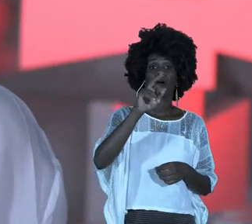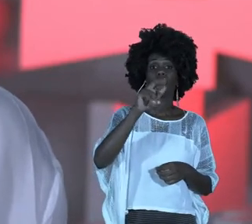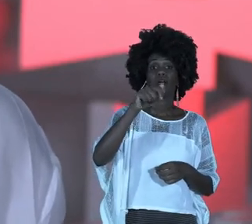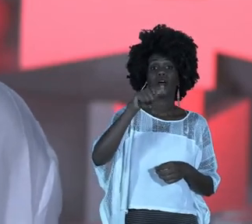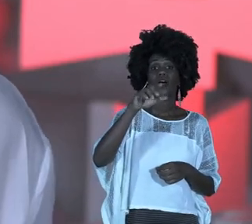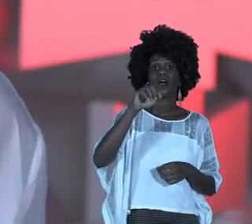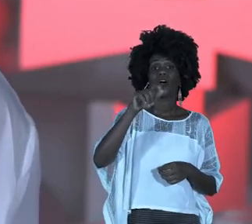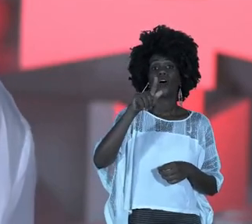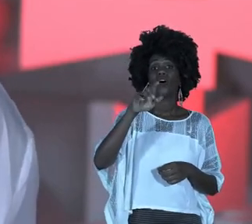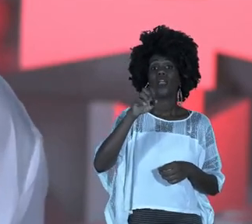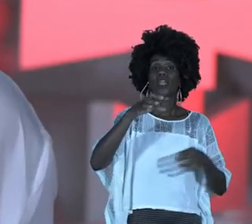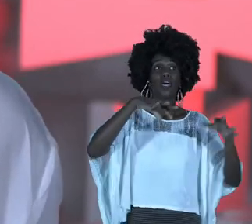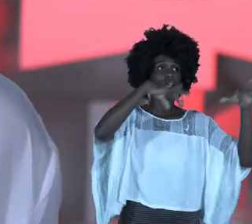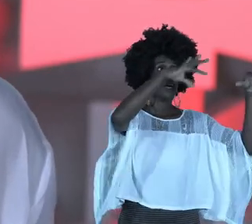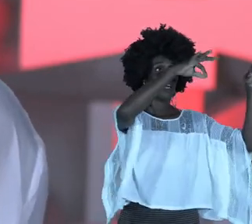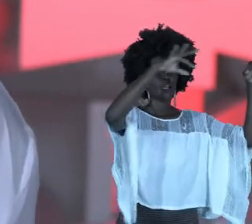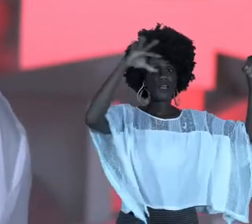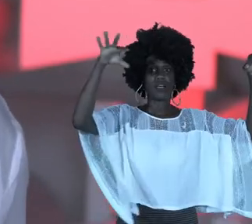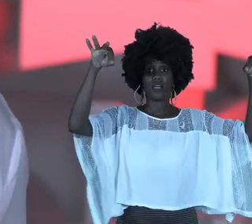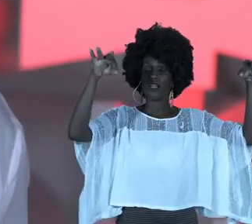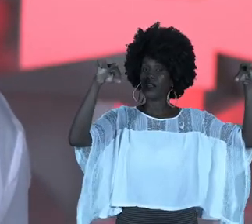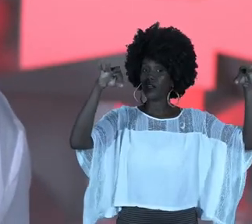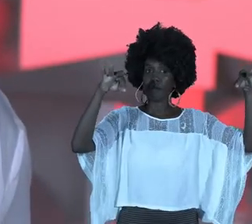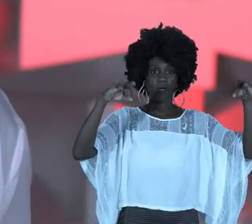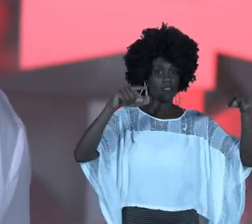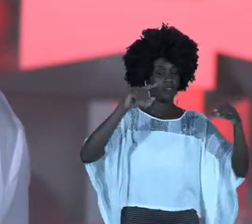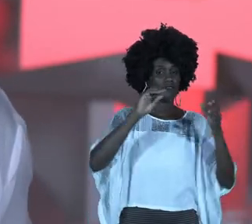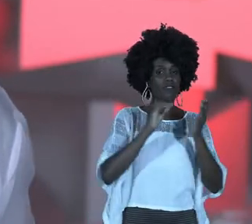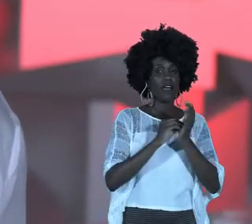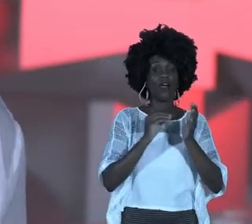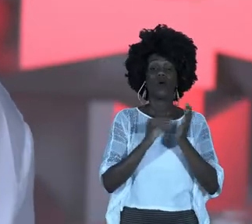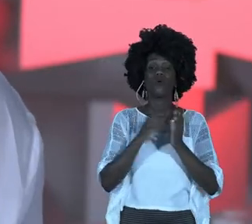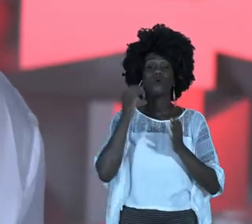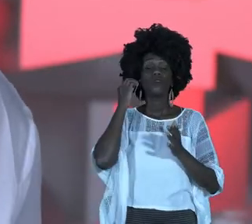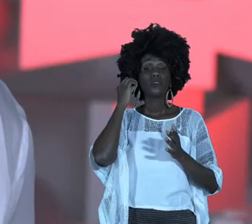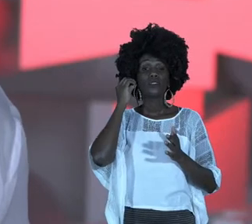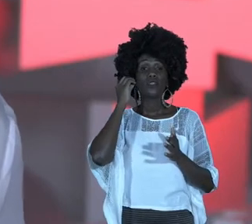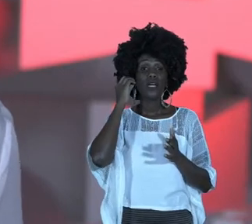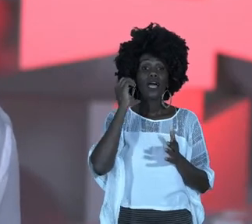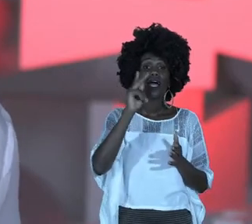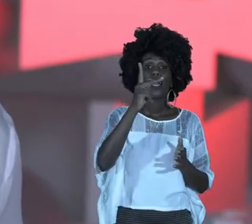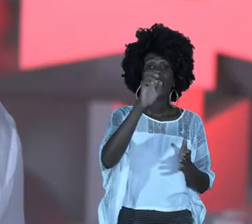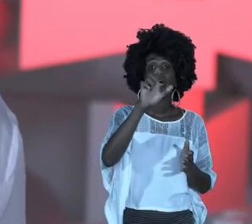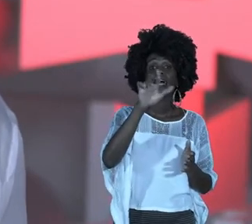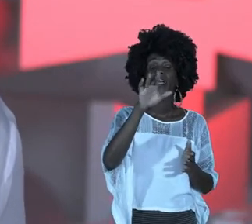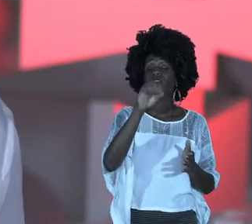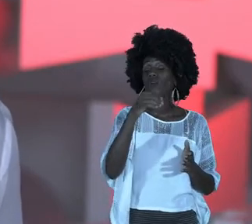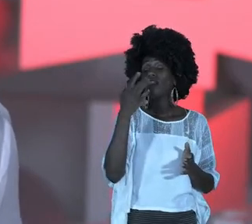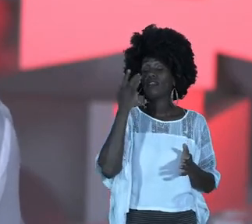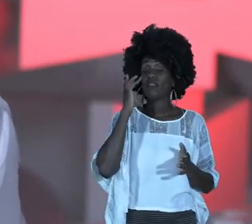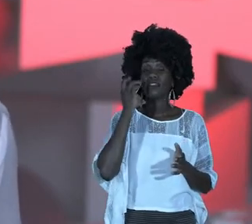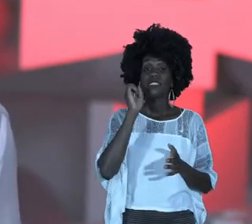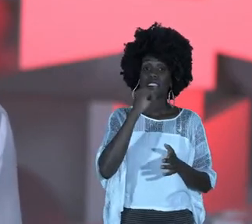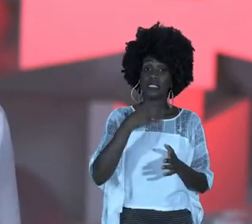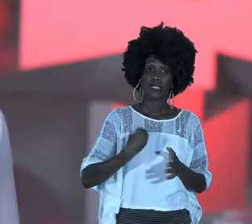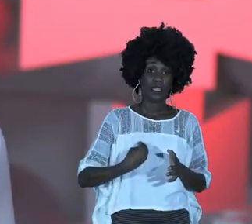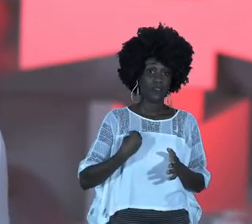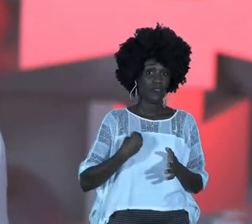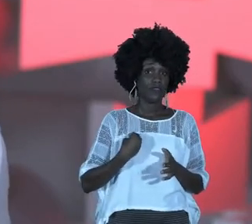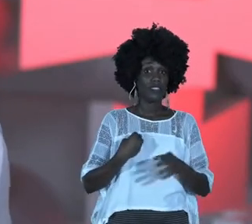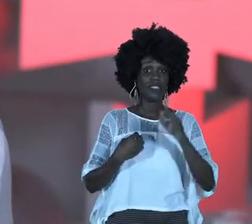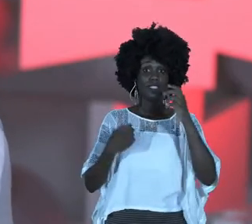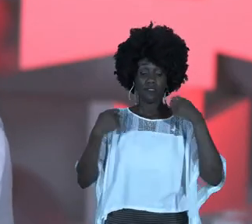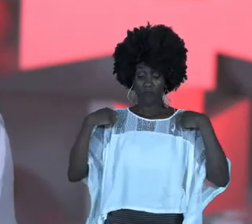pendurados num cabide. Mas eles estão incompletos, porque para Elliot Sica eles só existem se eles